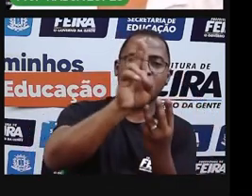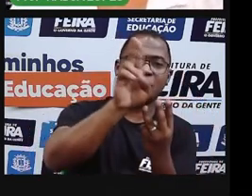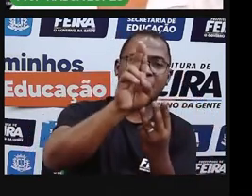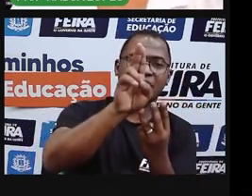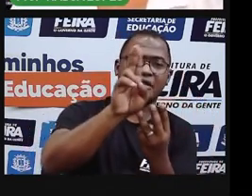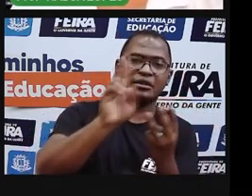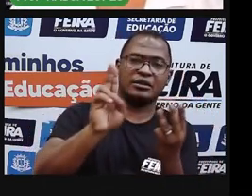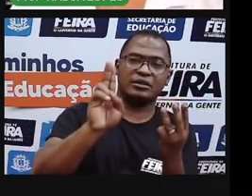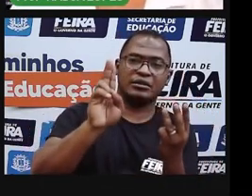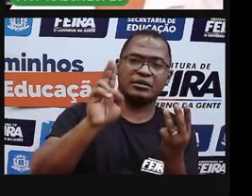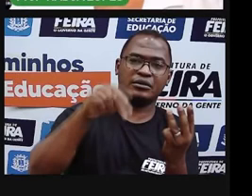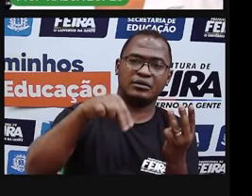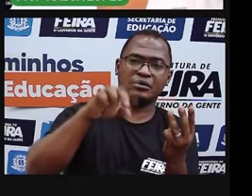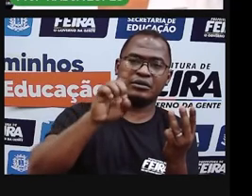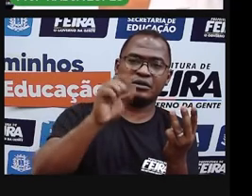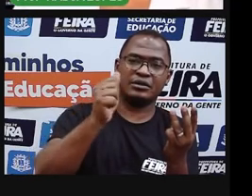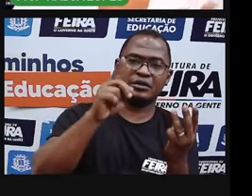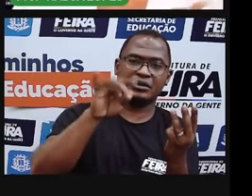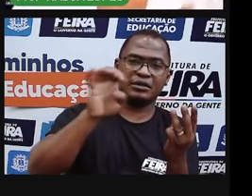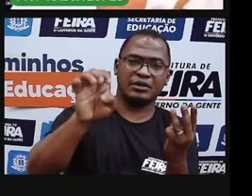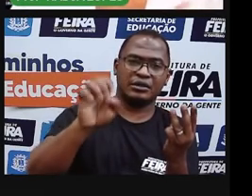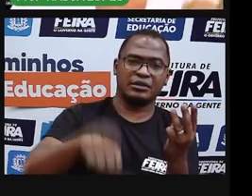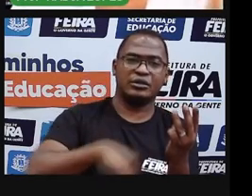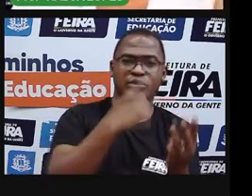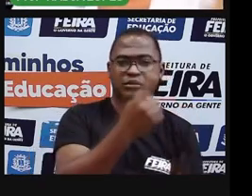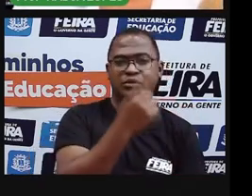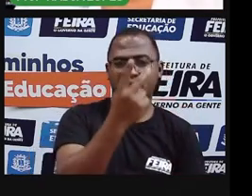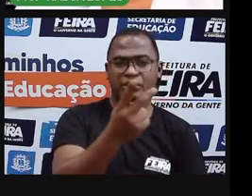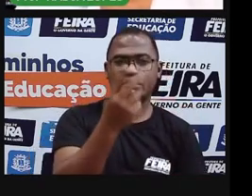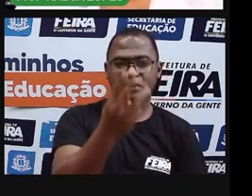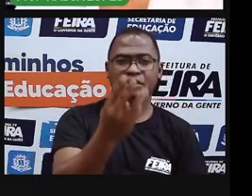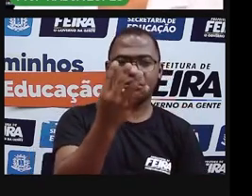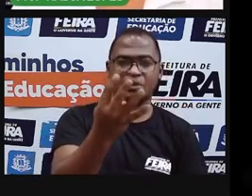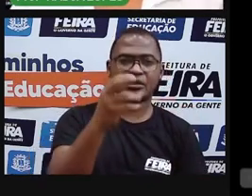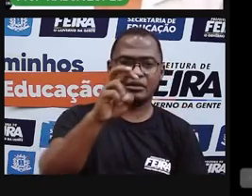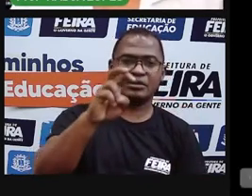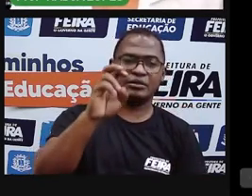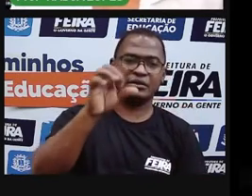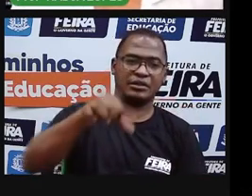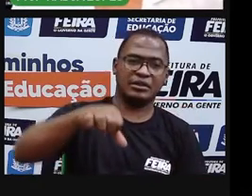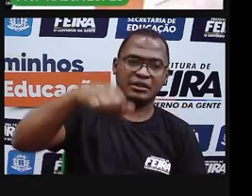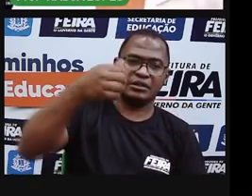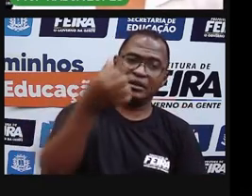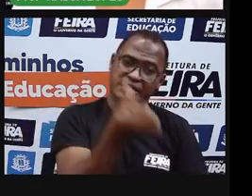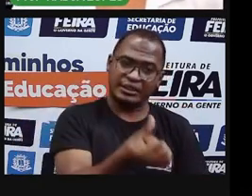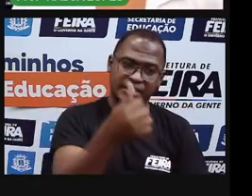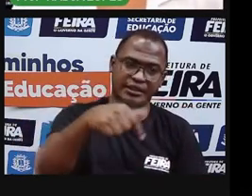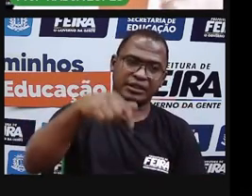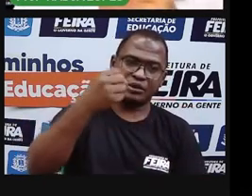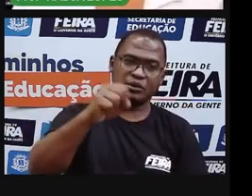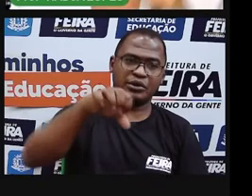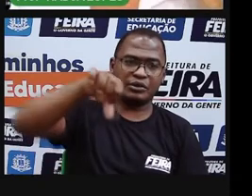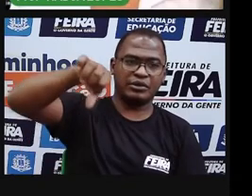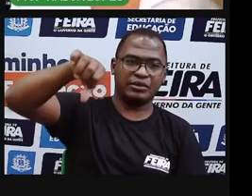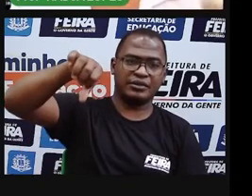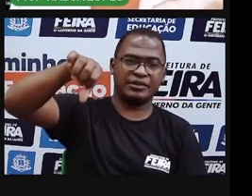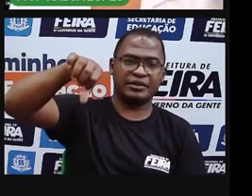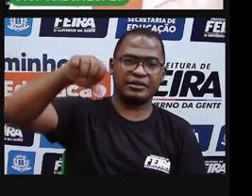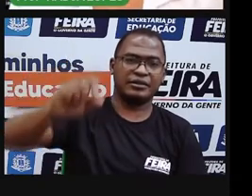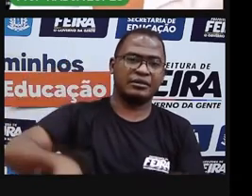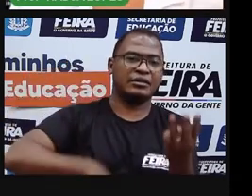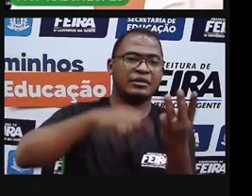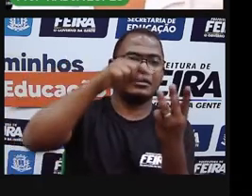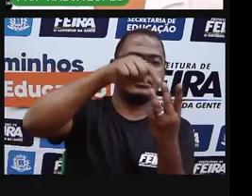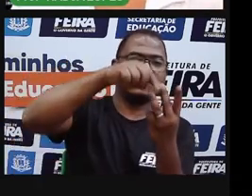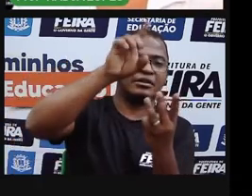1 ao 9 11 no passe seis sete oito nove rápida as dezenas do nome já diz